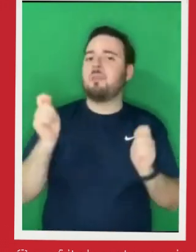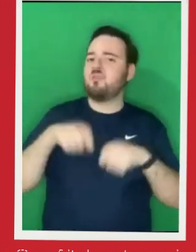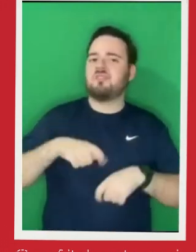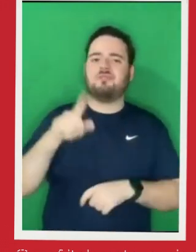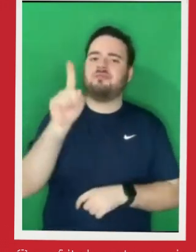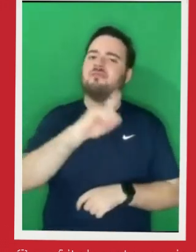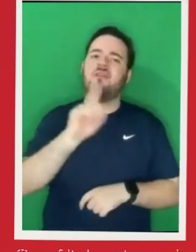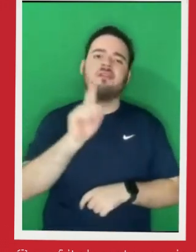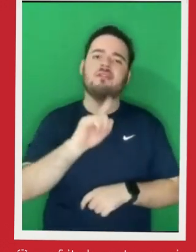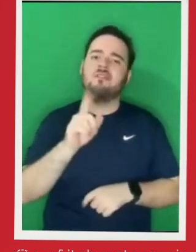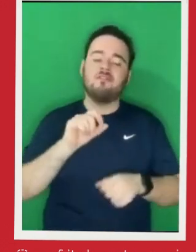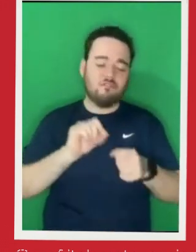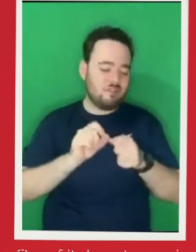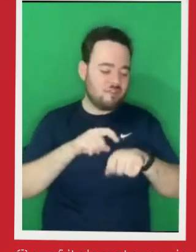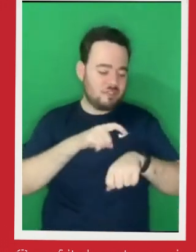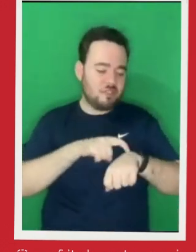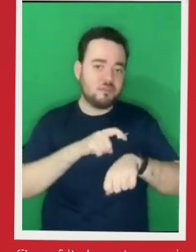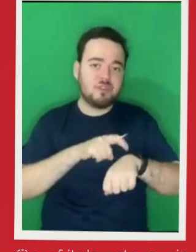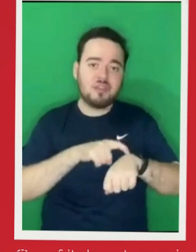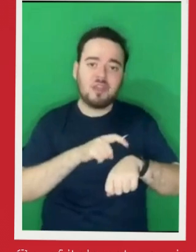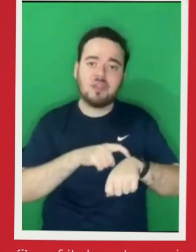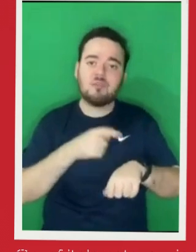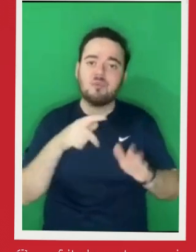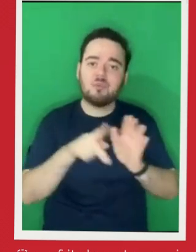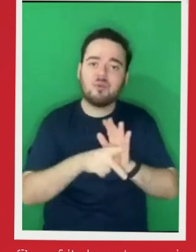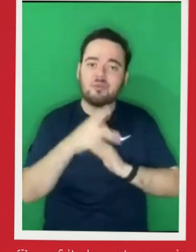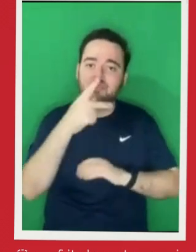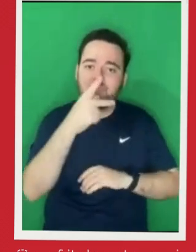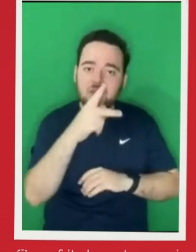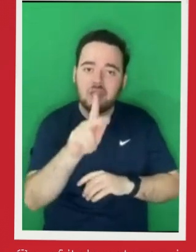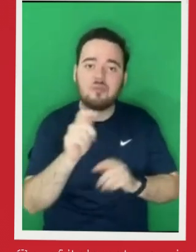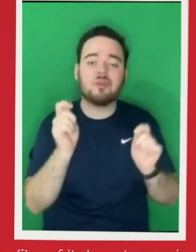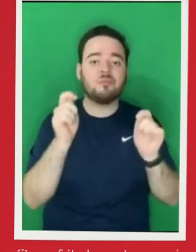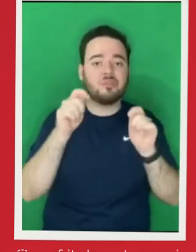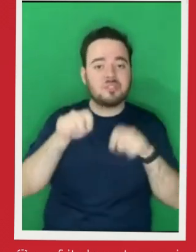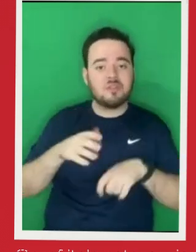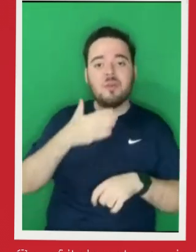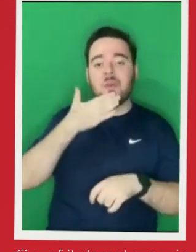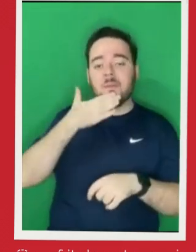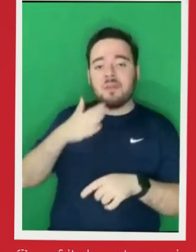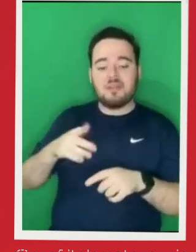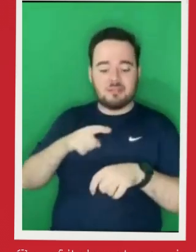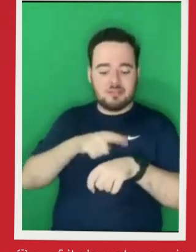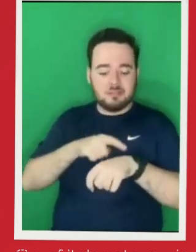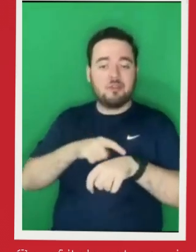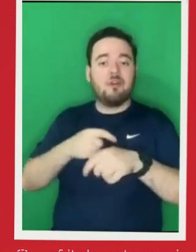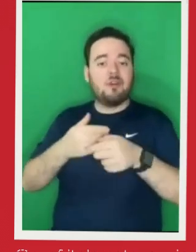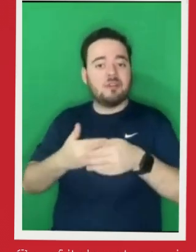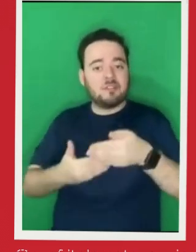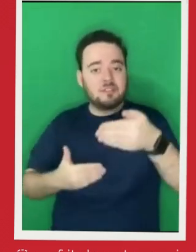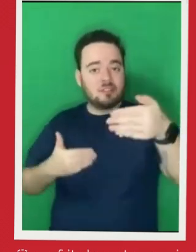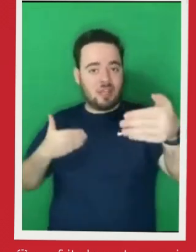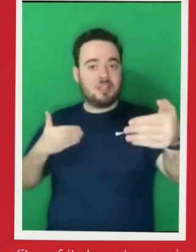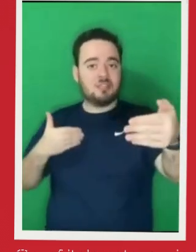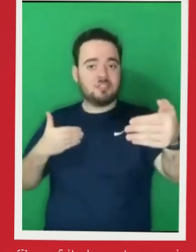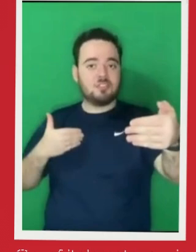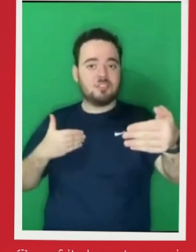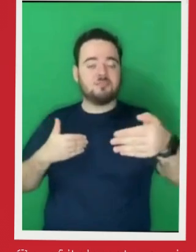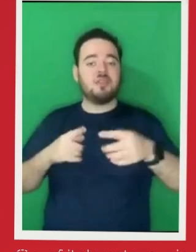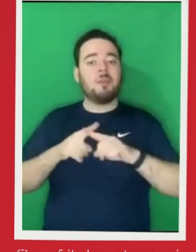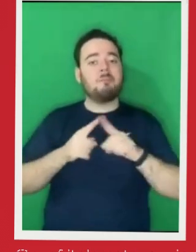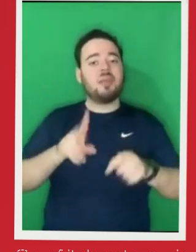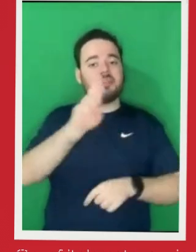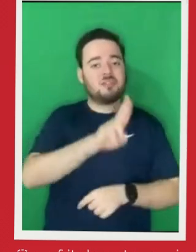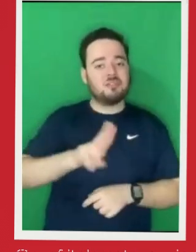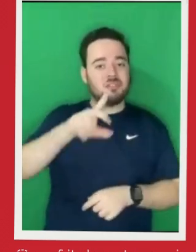impossível. Você vai fazer no seu tempo, vai fazer o que é possível. Talvez você peça extensão de prazo, mas a